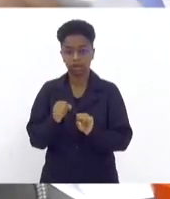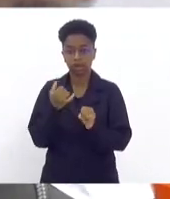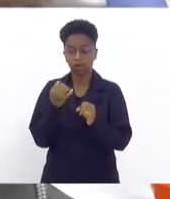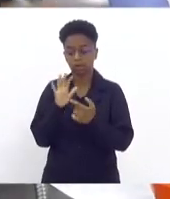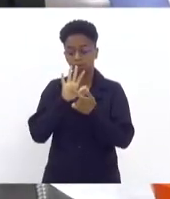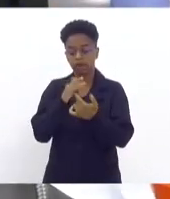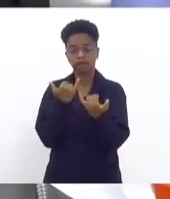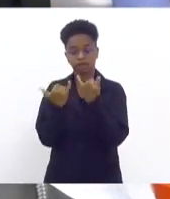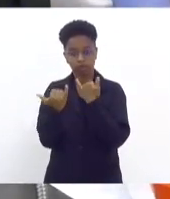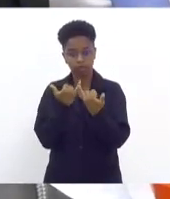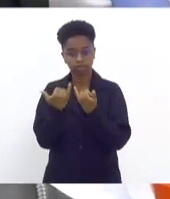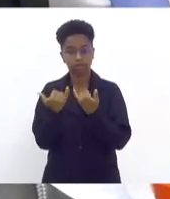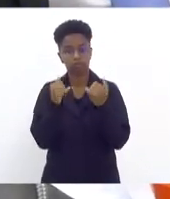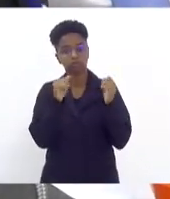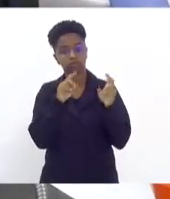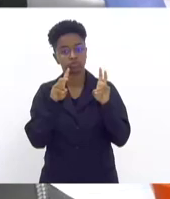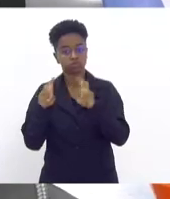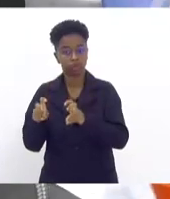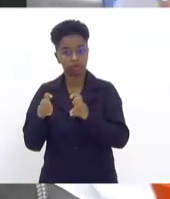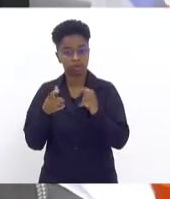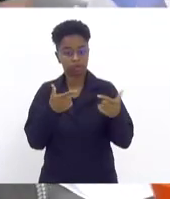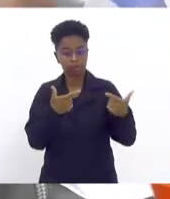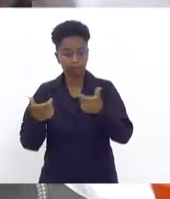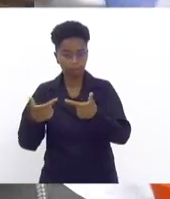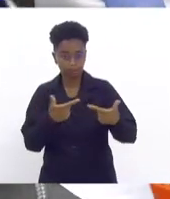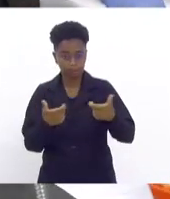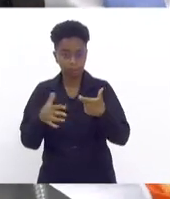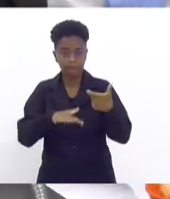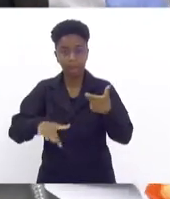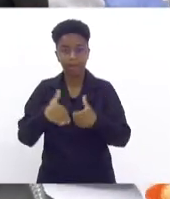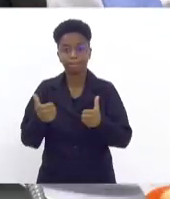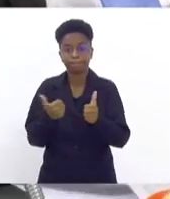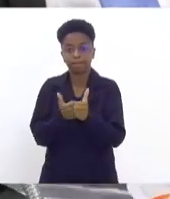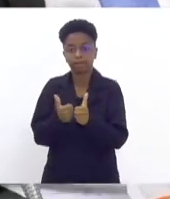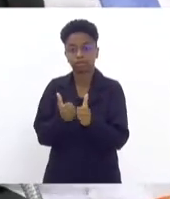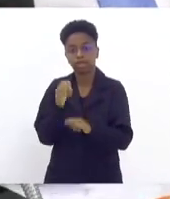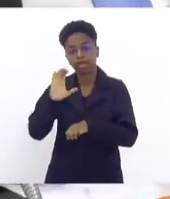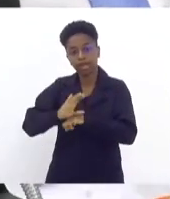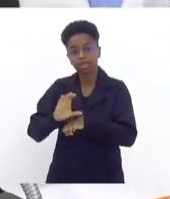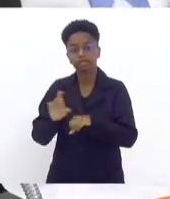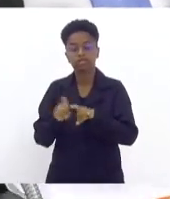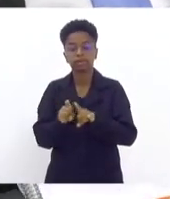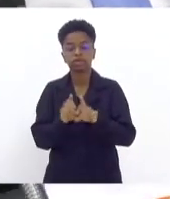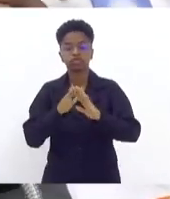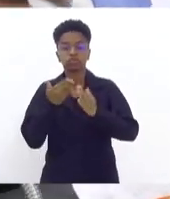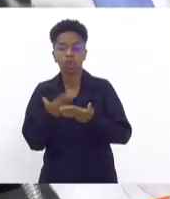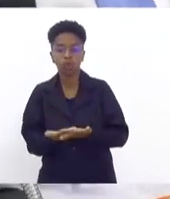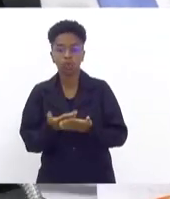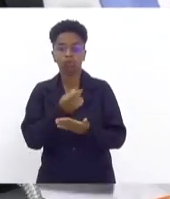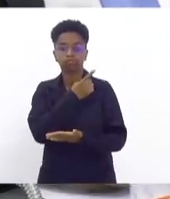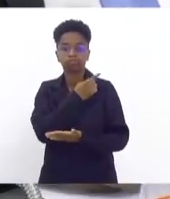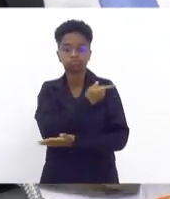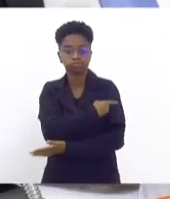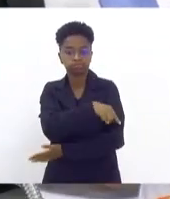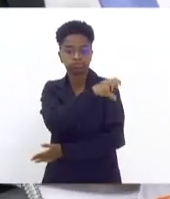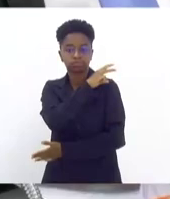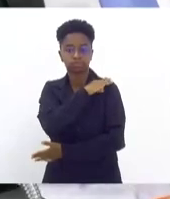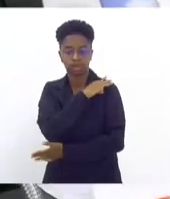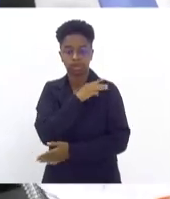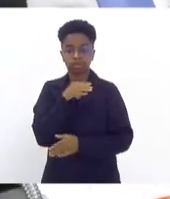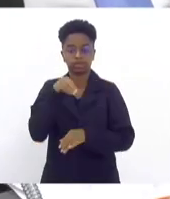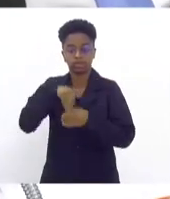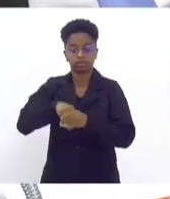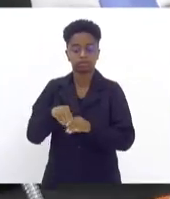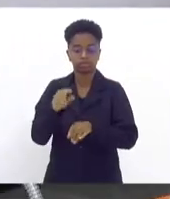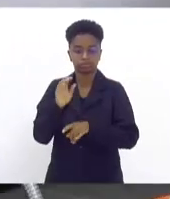informações sobre confrontos armados em áreas próximas a creches e instituições de ensino médio e fundamental no Estado do Rio de Janeiro.